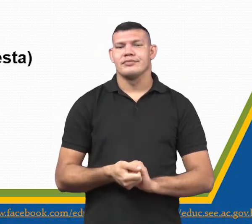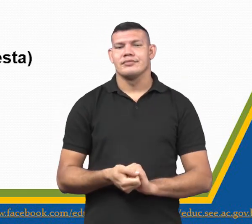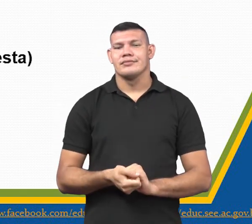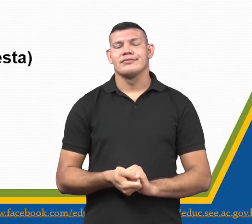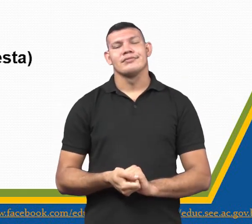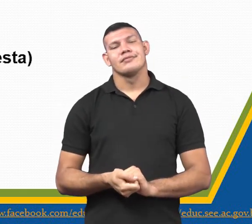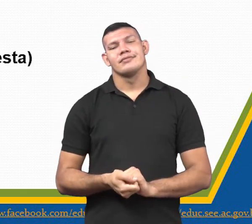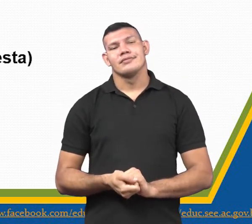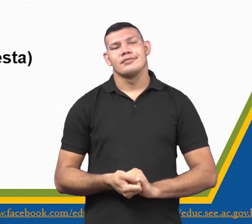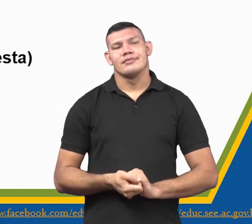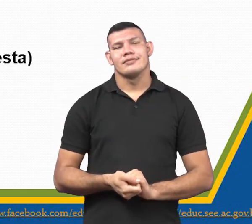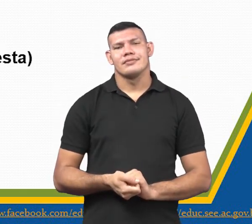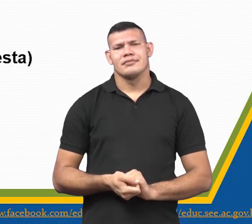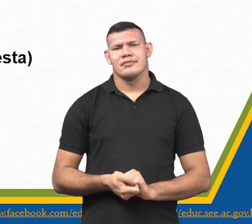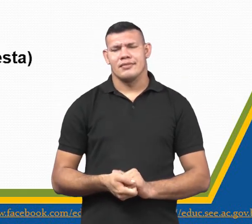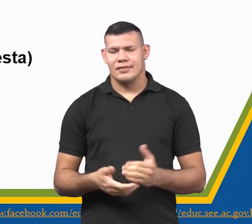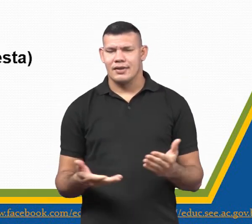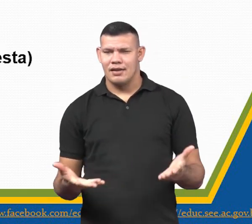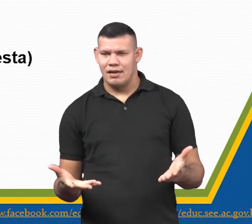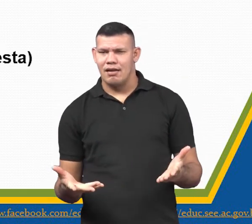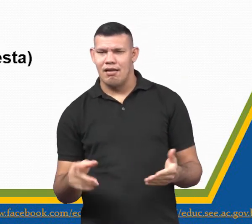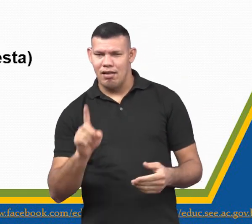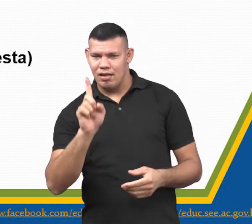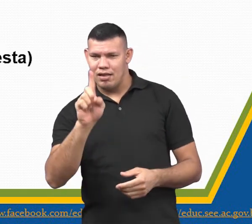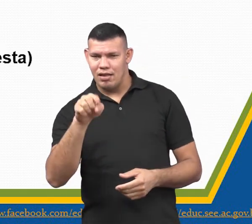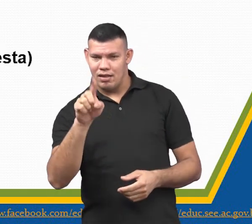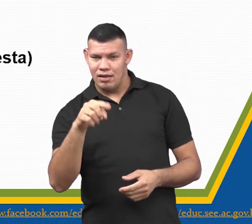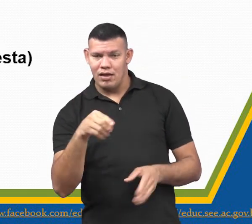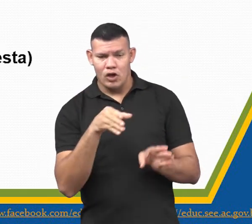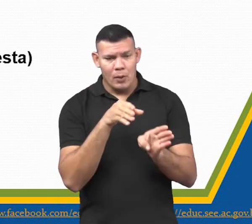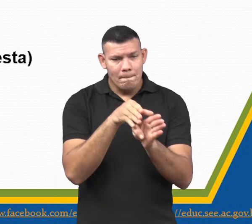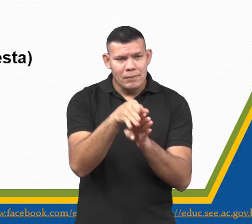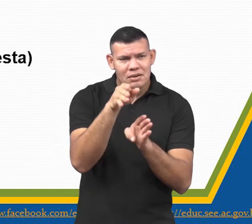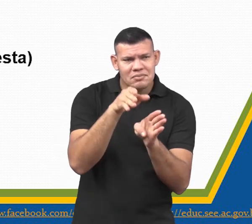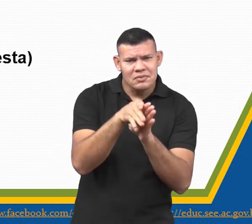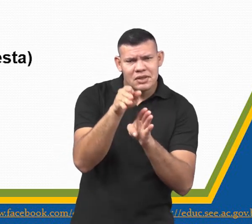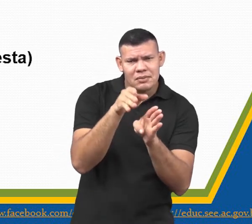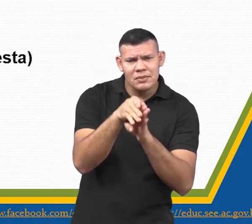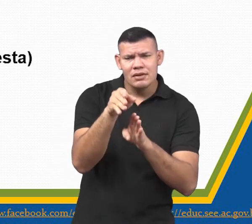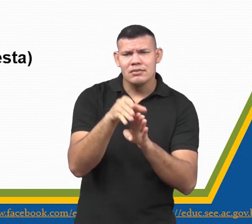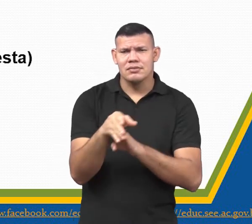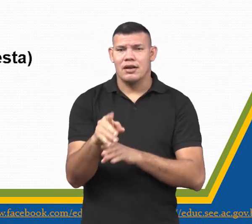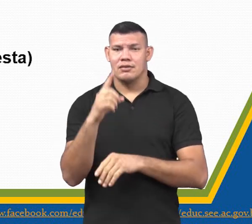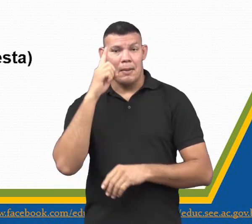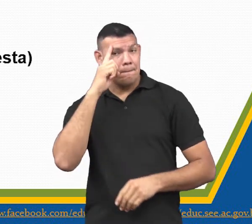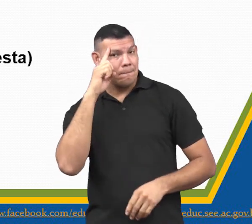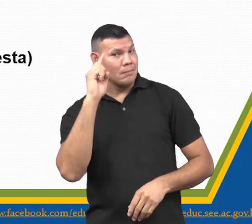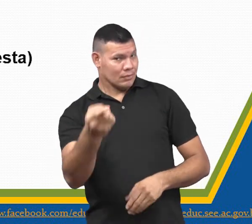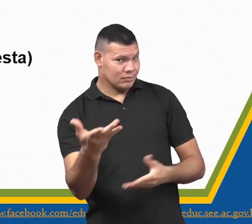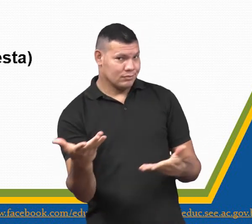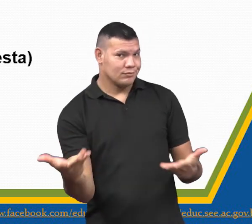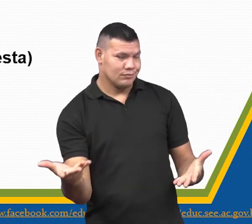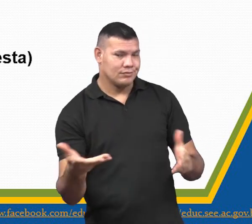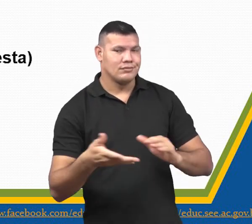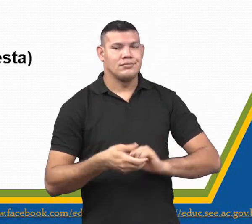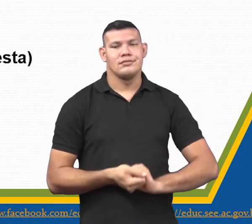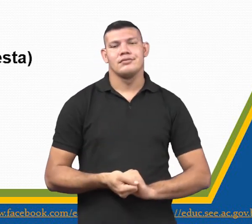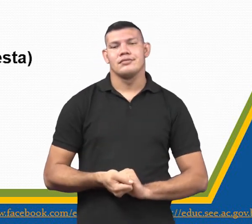Companhia de Trânsito da cidade criou uma campanha com alguns conselhos. Se está com conselho, vai fazer o quê? Utilizar o imperativo,